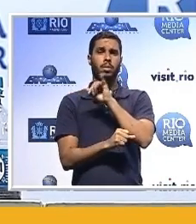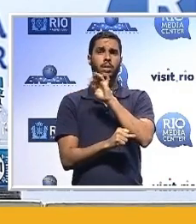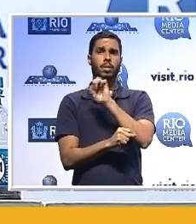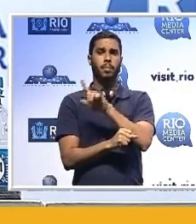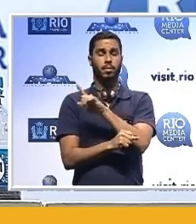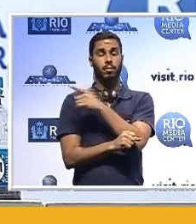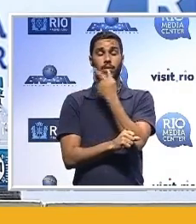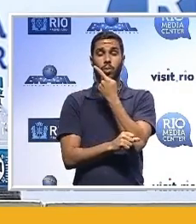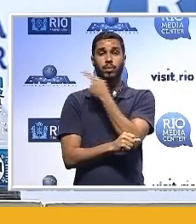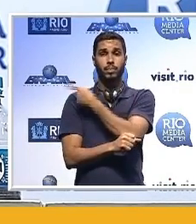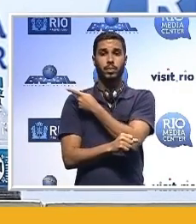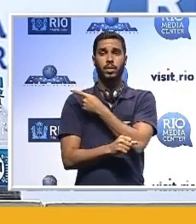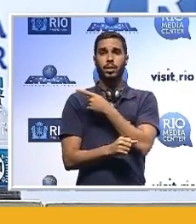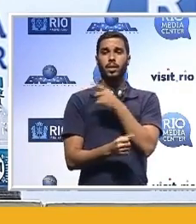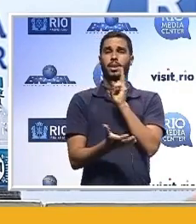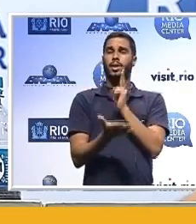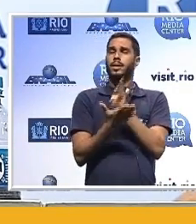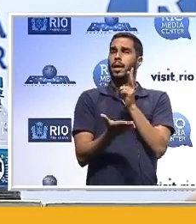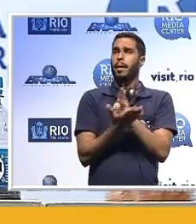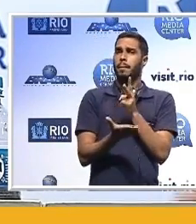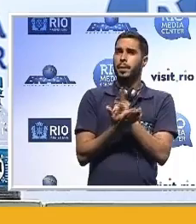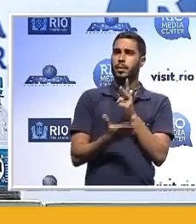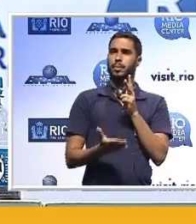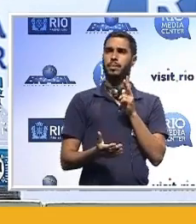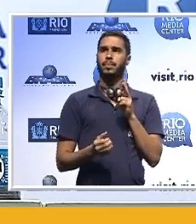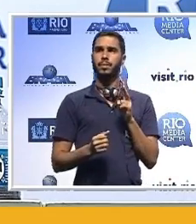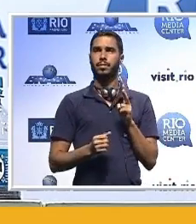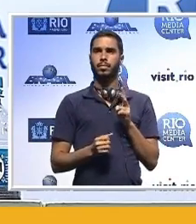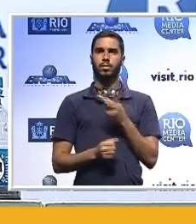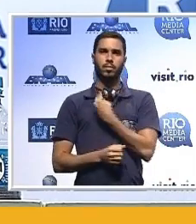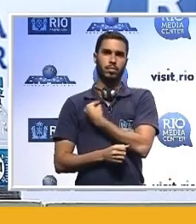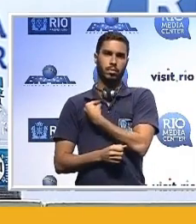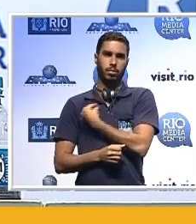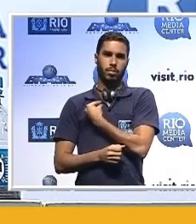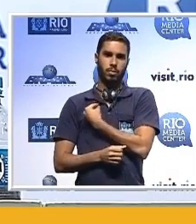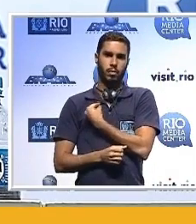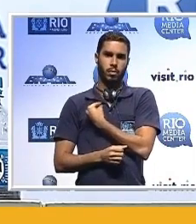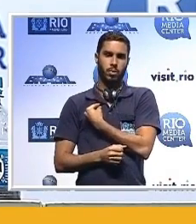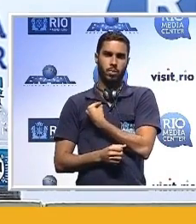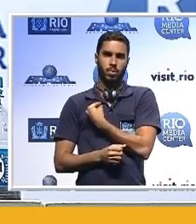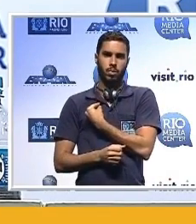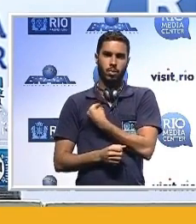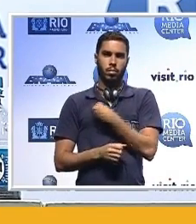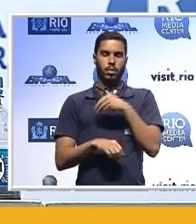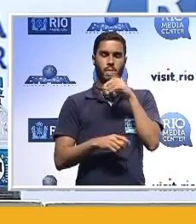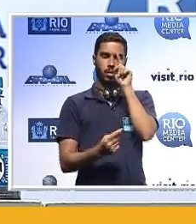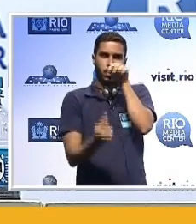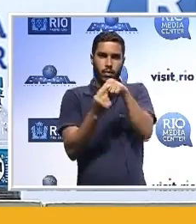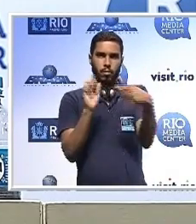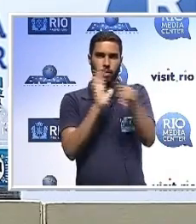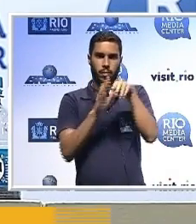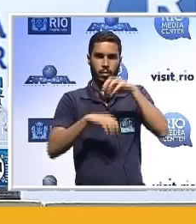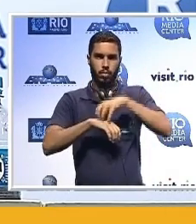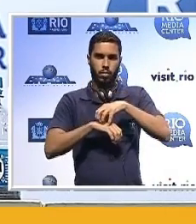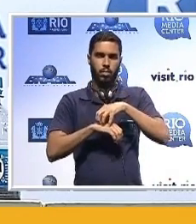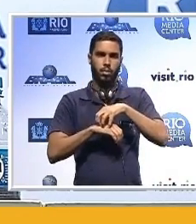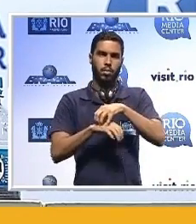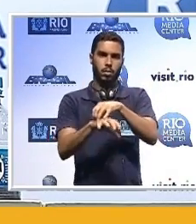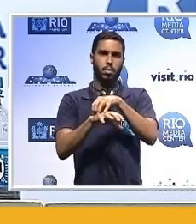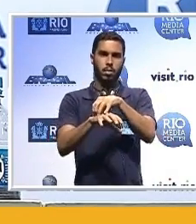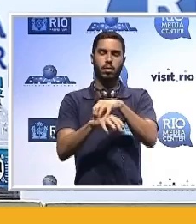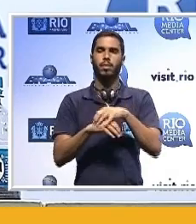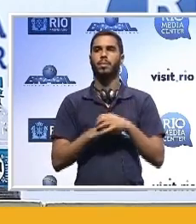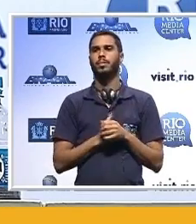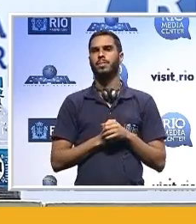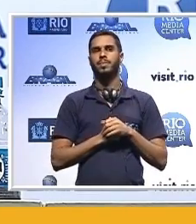toda a hotelaria, vamos chamar assim, eles vão ter que se adequar à nova legislação que saiu dos 10% dos quartos, aquela